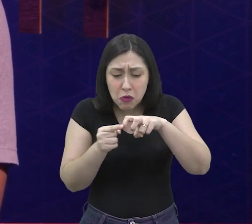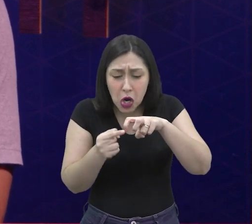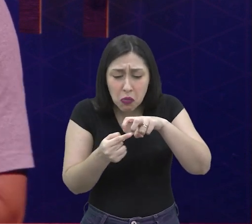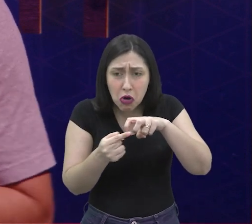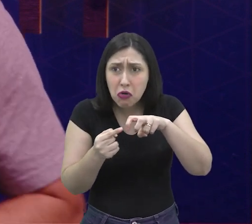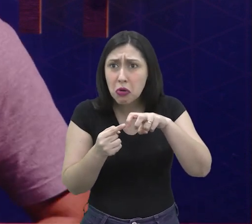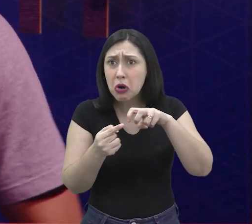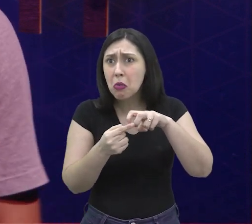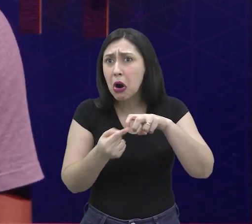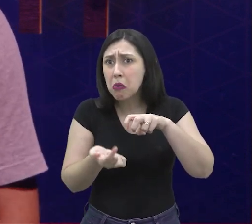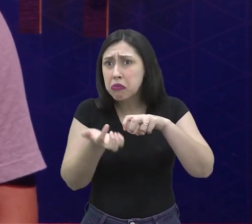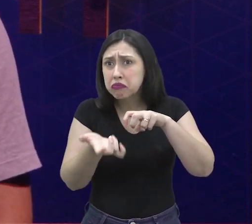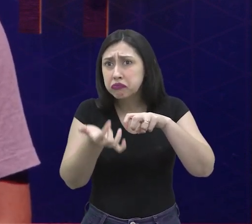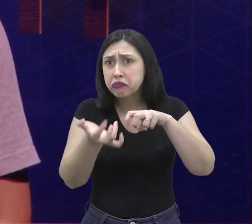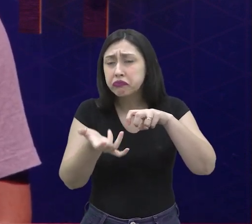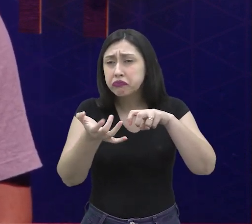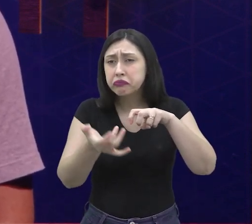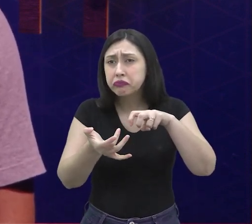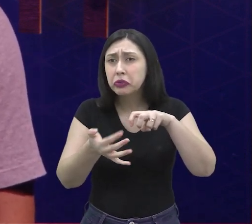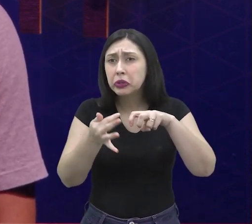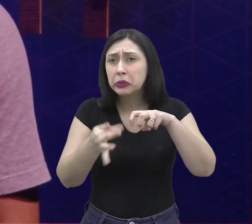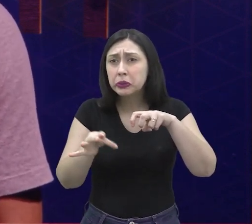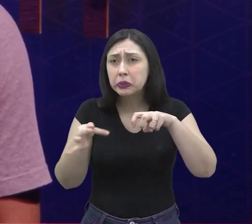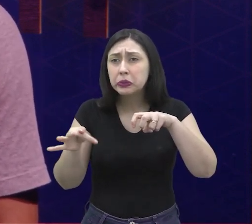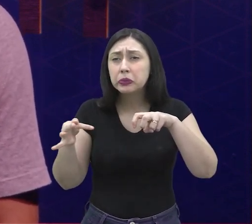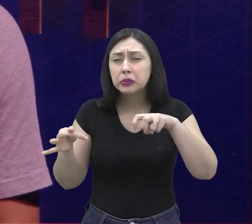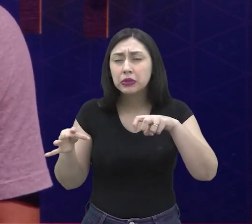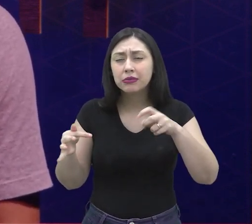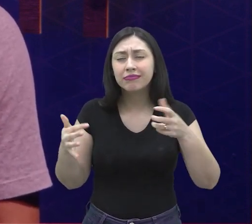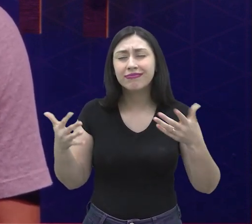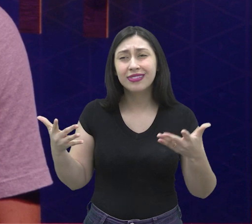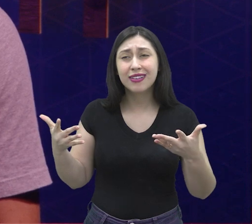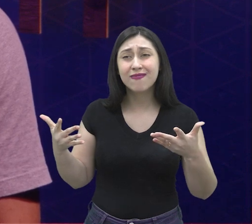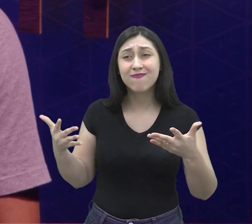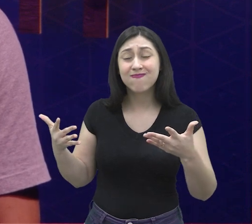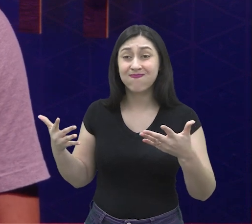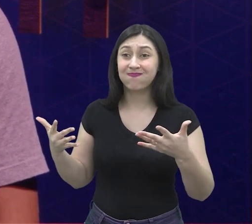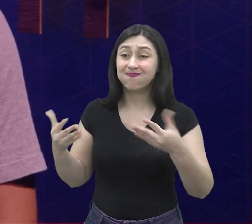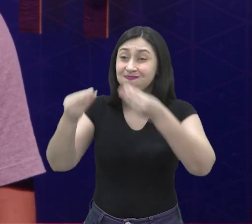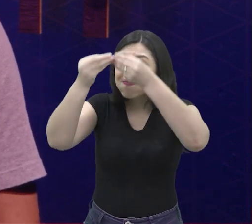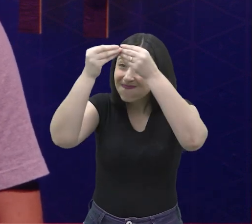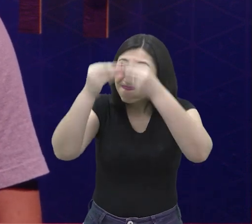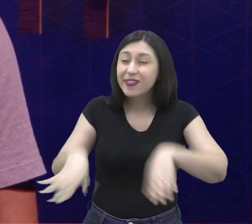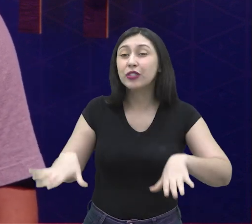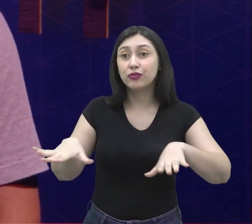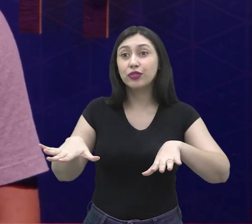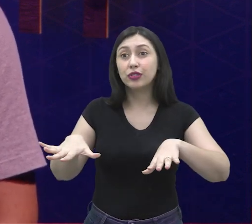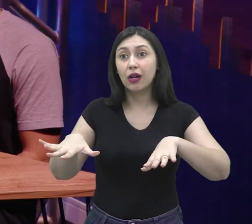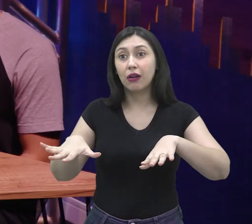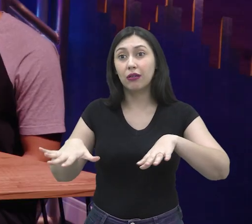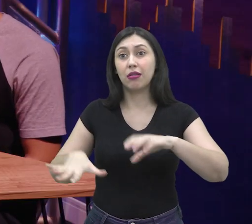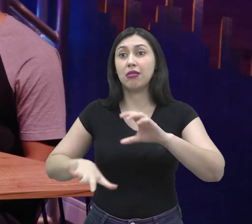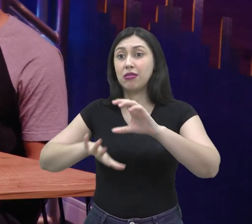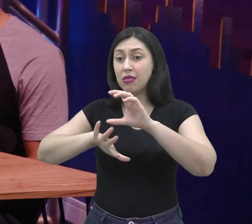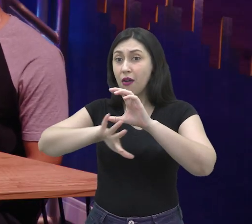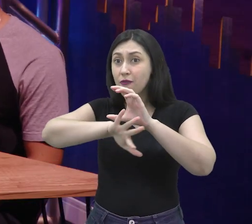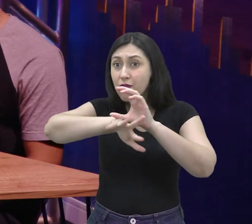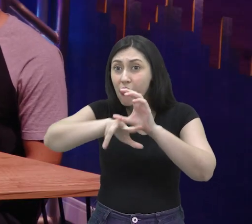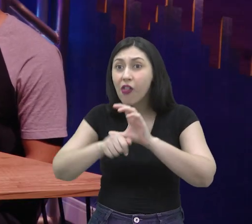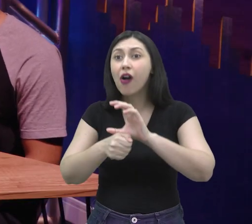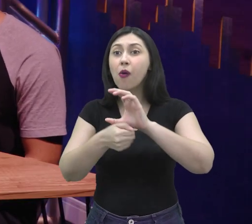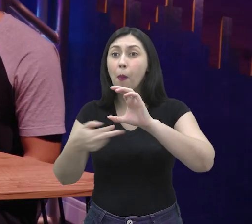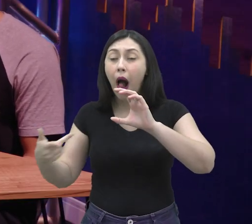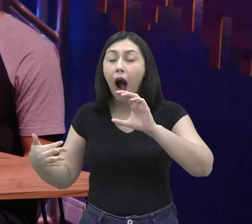todas queimadas. Então, assim, o impacto na fauna e na flora é quase que impossível de